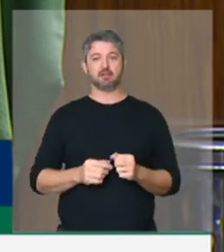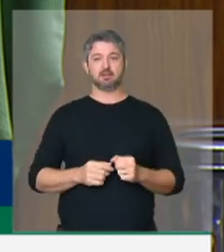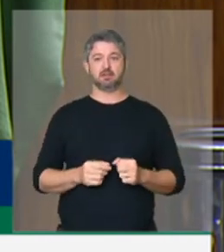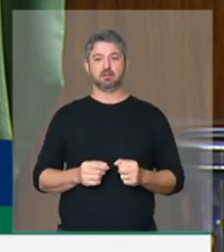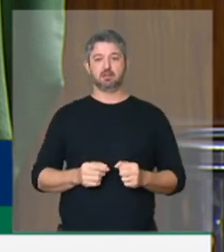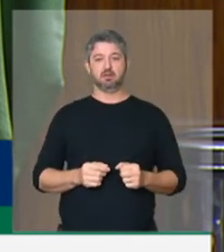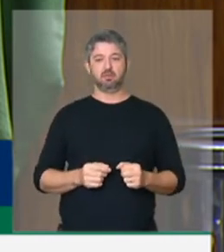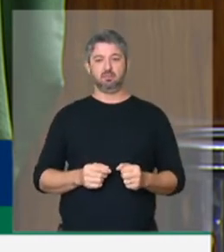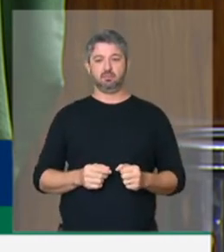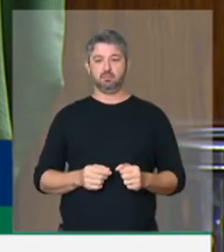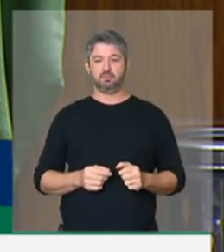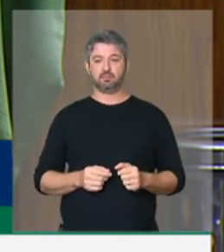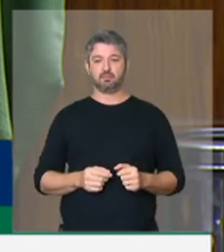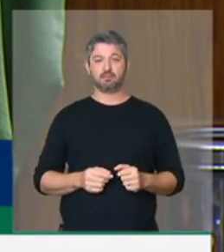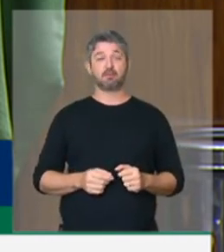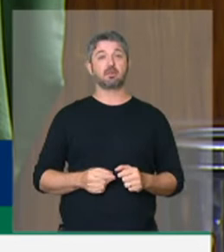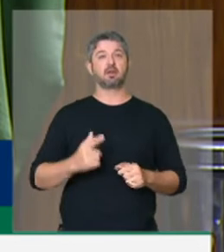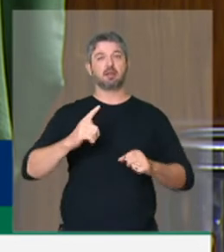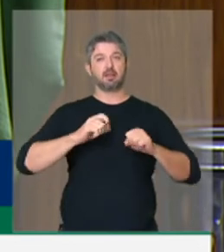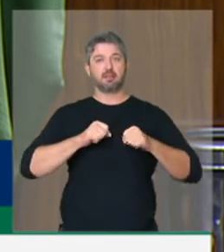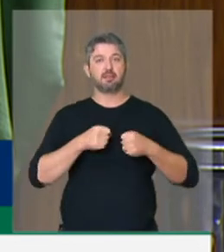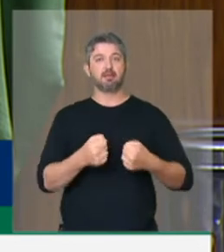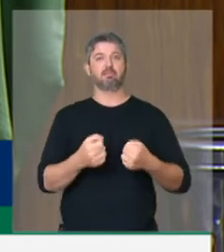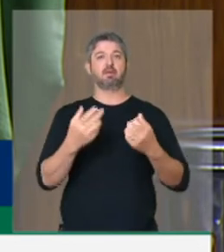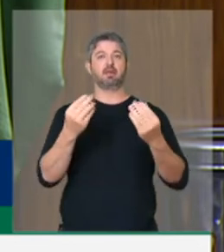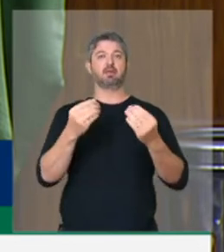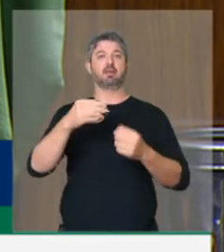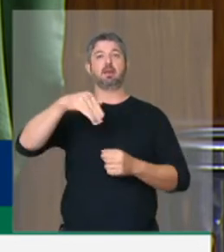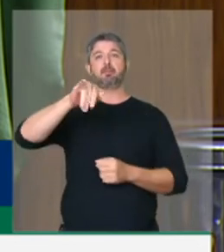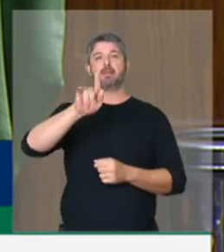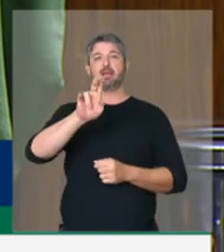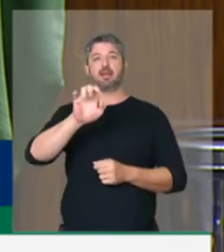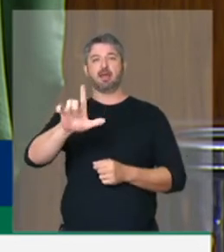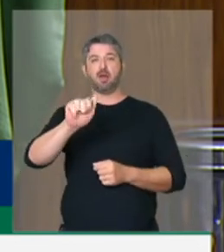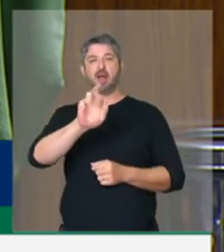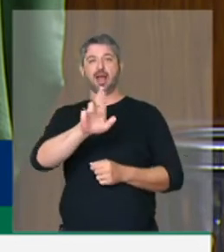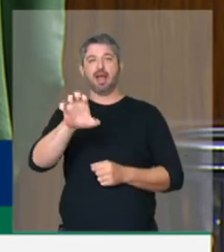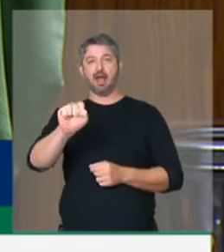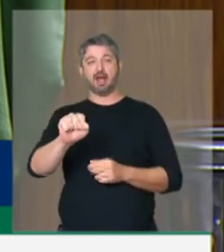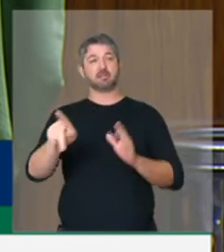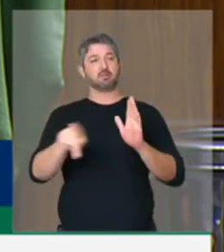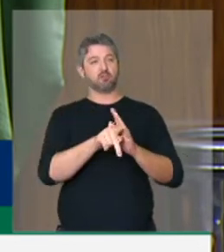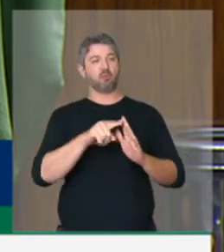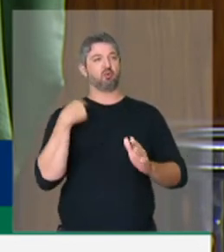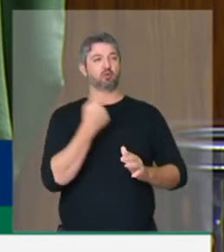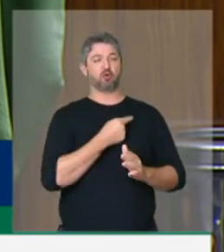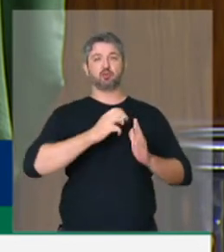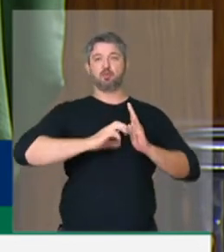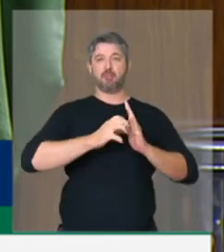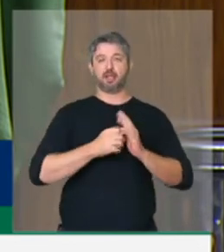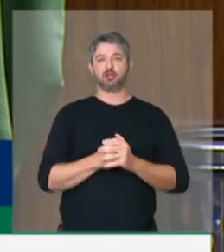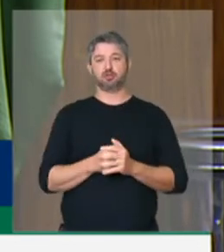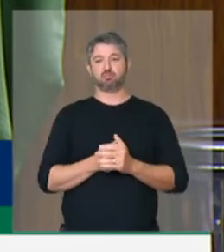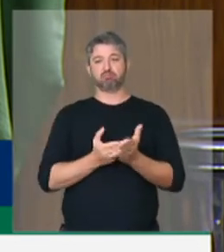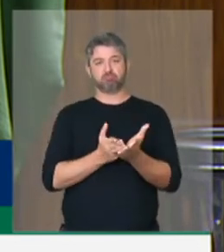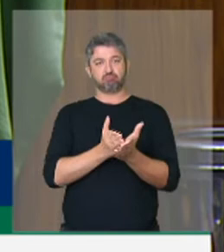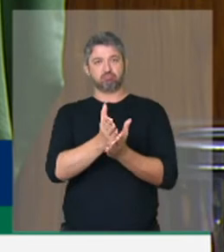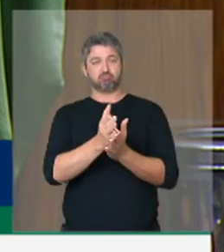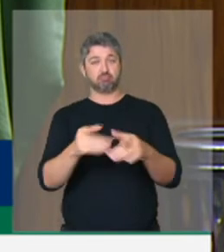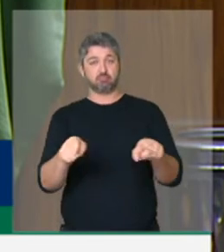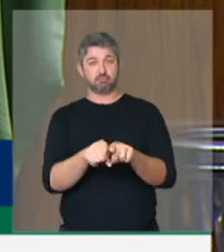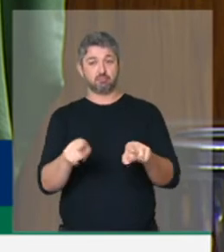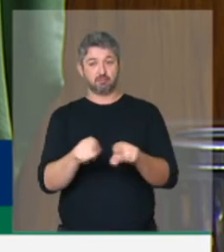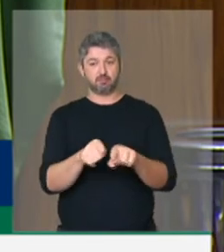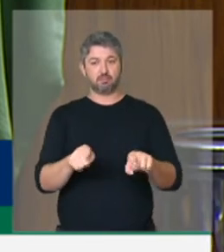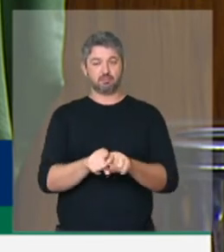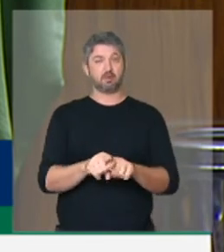povo, como tanto defendia Miguel Arraes, do nosso PSB, e cumprindo também, como